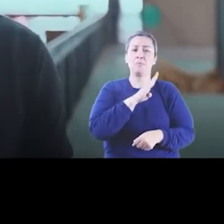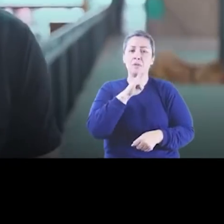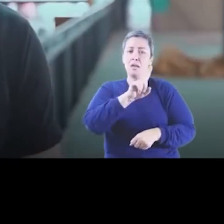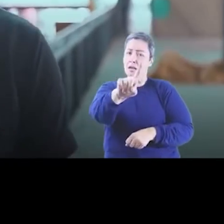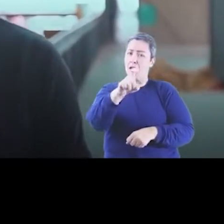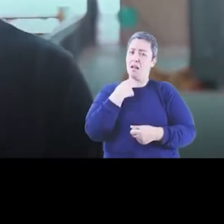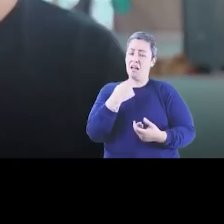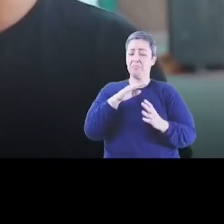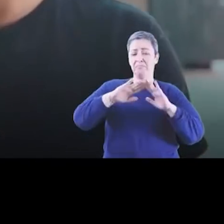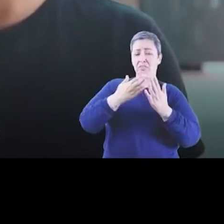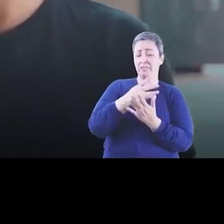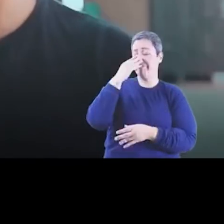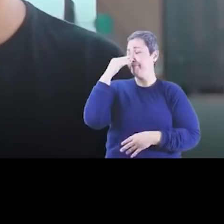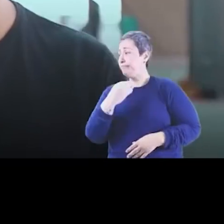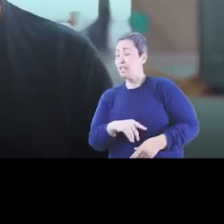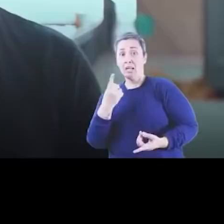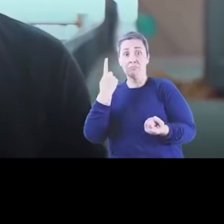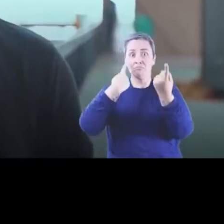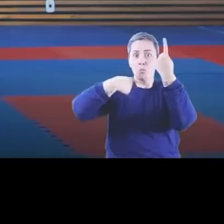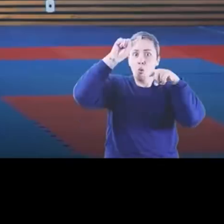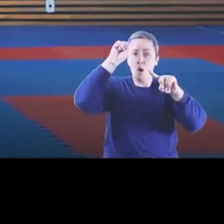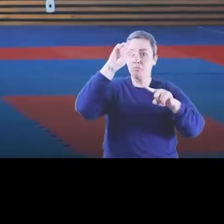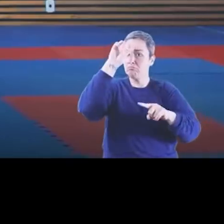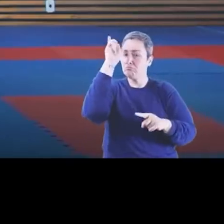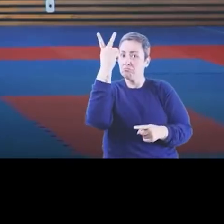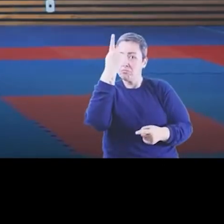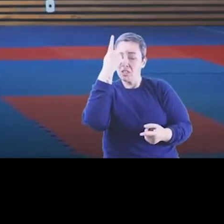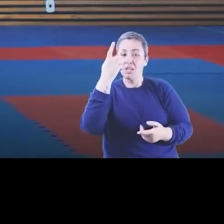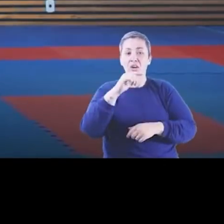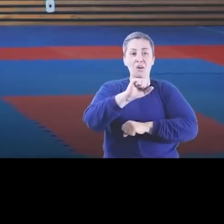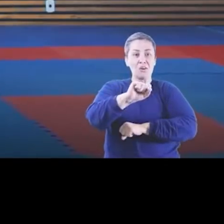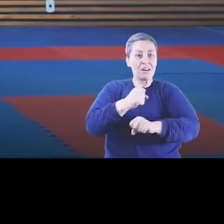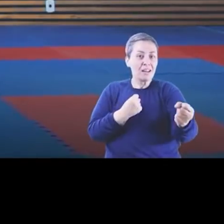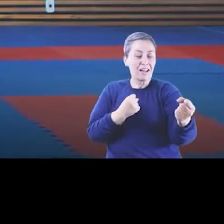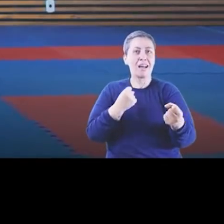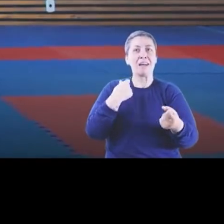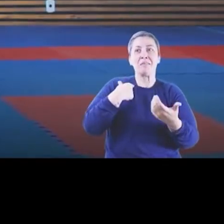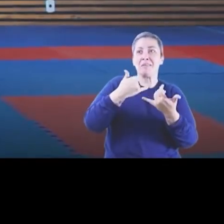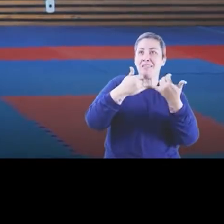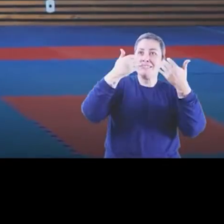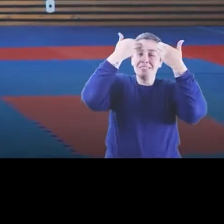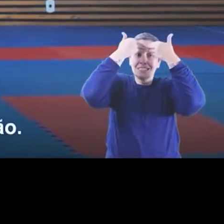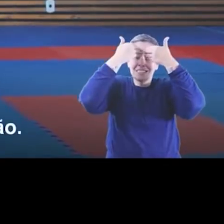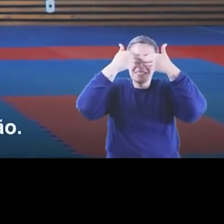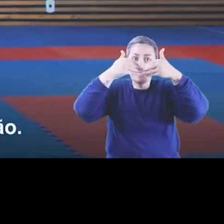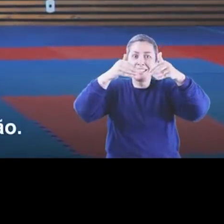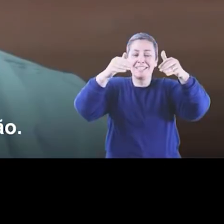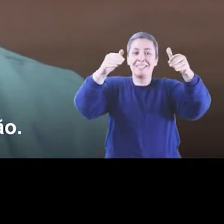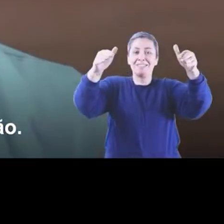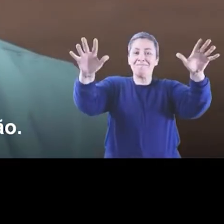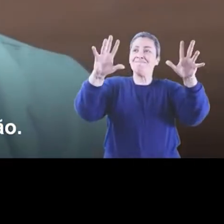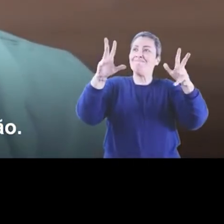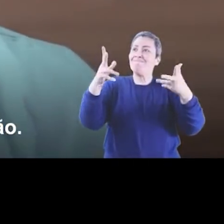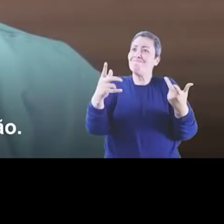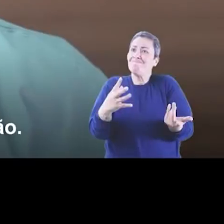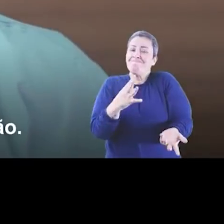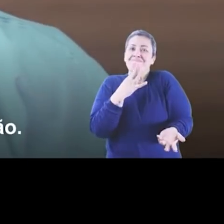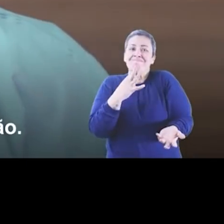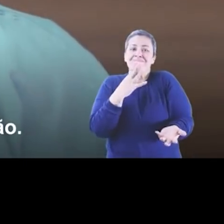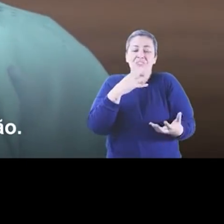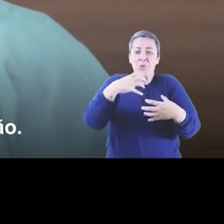pouco comprometido com a escola se transformou. O karatê abriu todas essas janelas, essas portas para mim, todo o